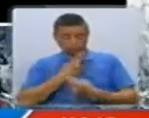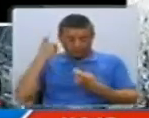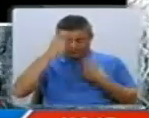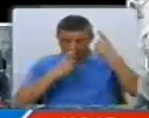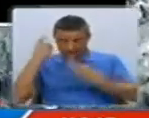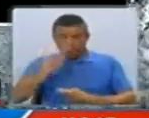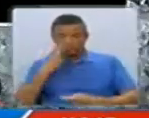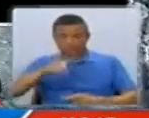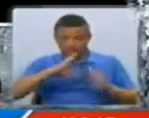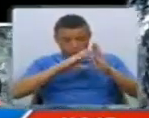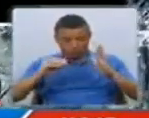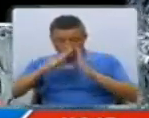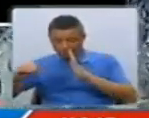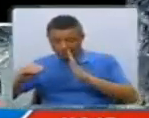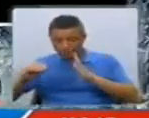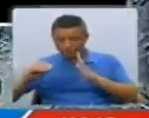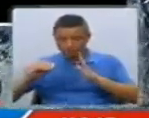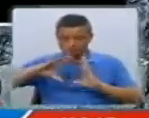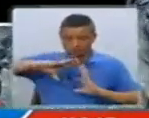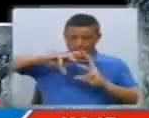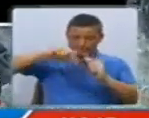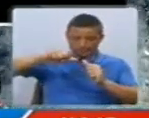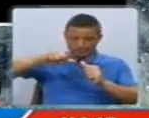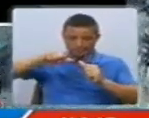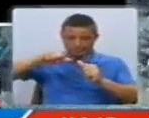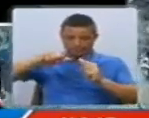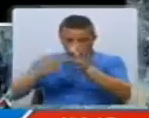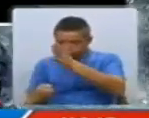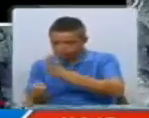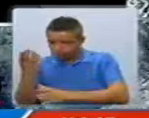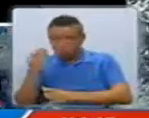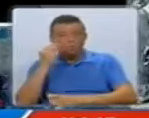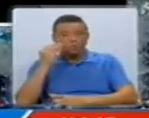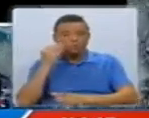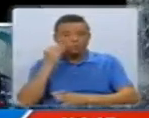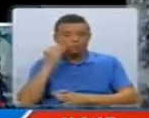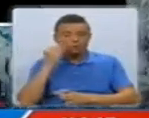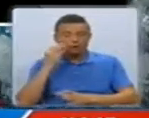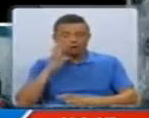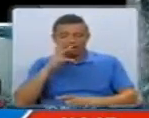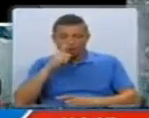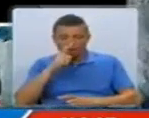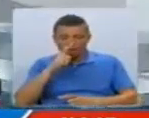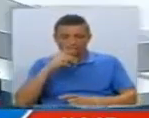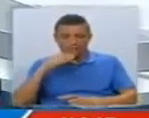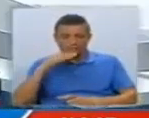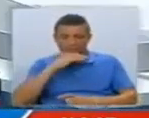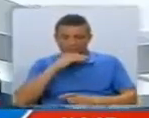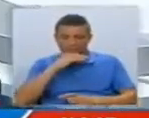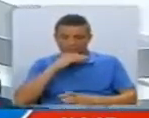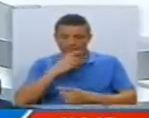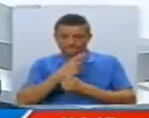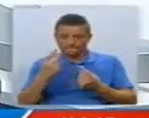os modelos teóricos sobre a formação dos planetas, sobre como é que arrefecem os planetas, por exemplo, quando sofrem grandes